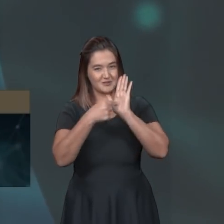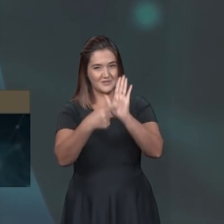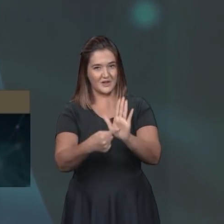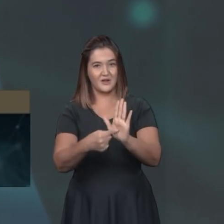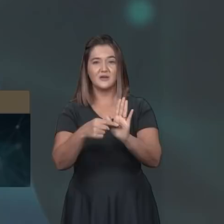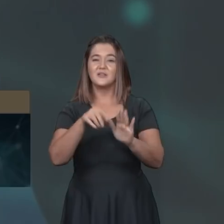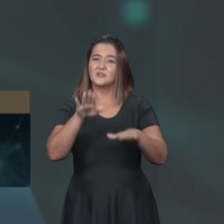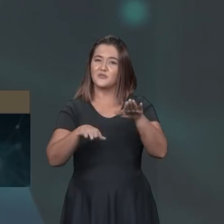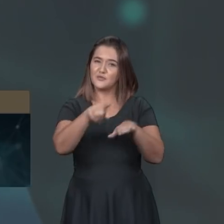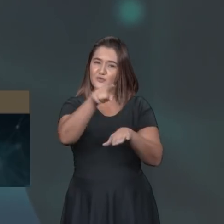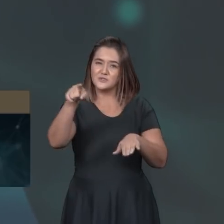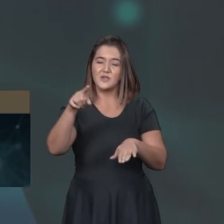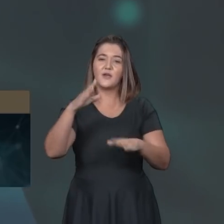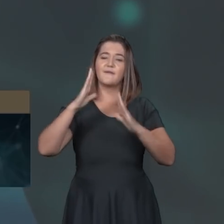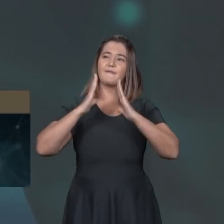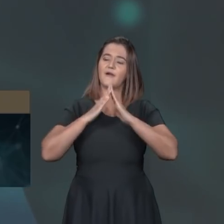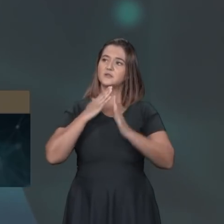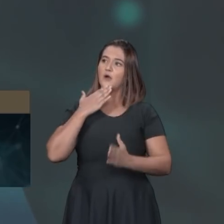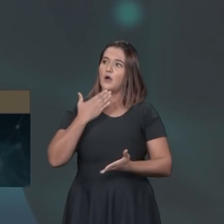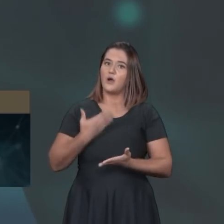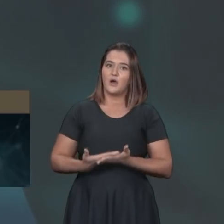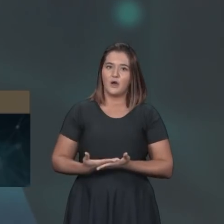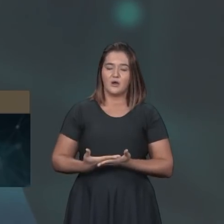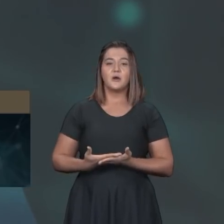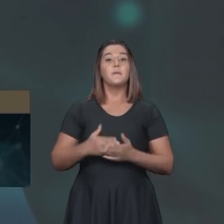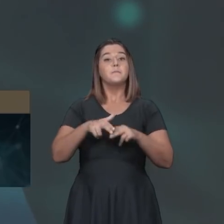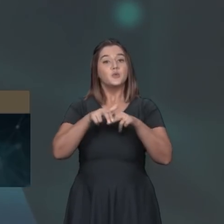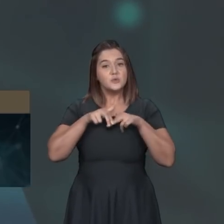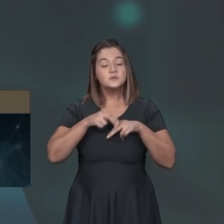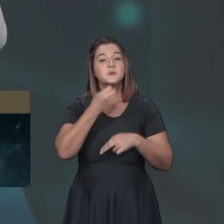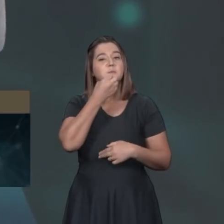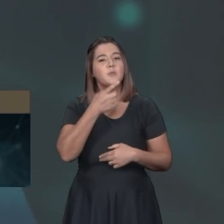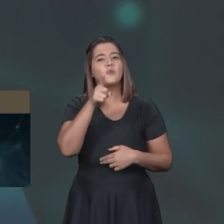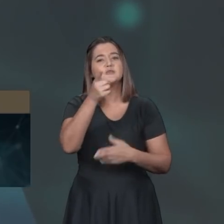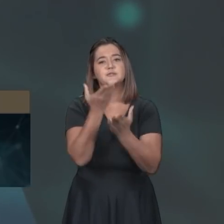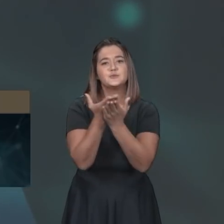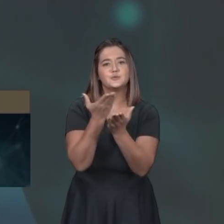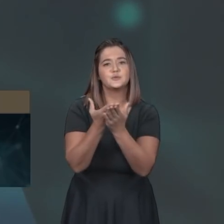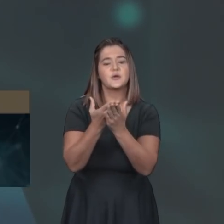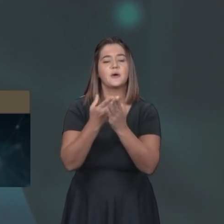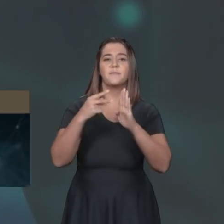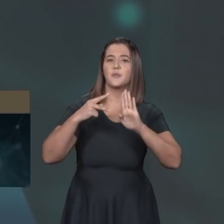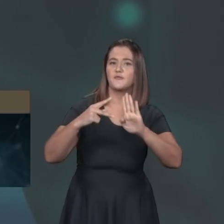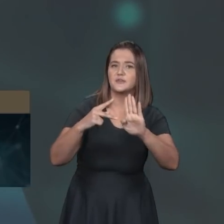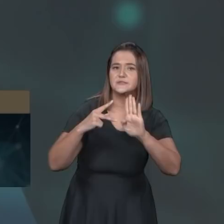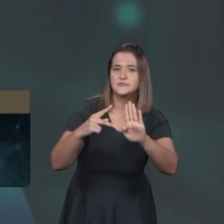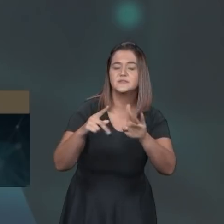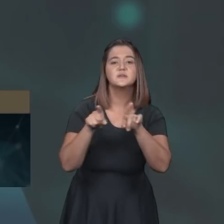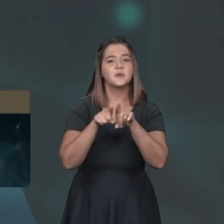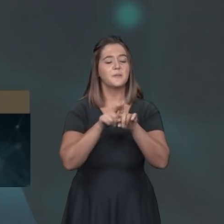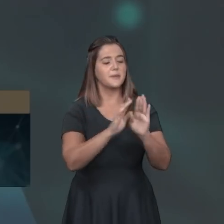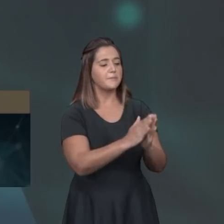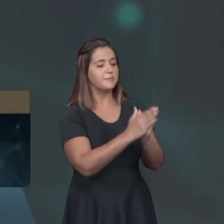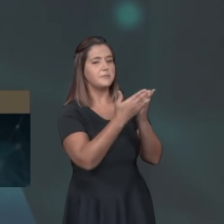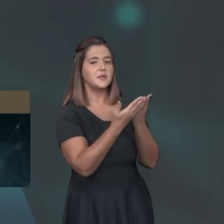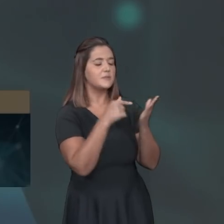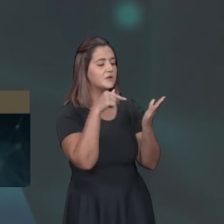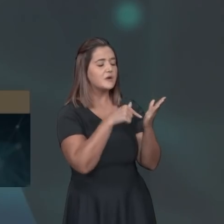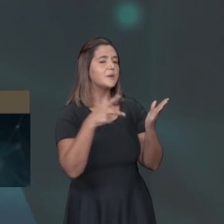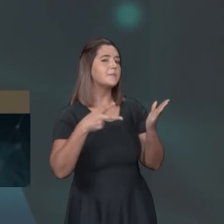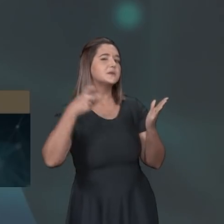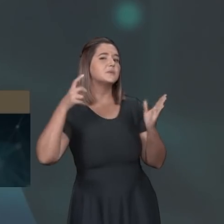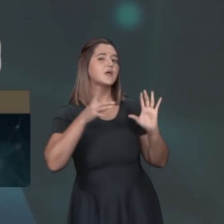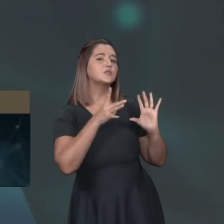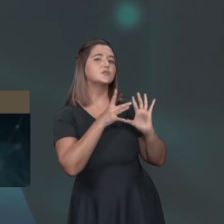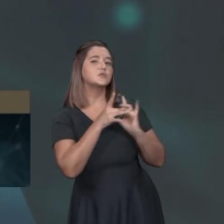muitos dos que estão em casa, e eu insisto que você estude as profecias, estude o contexto bíblico. Apenas quero fazer uma advertência. Quando